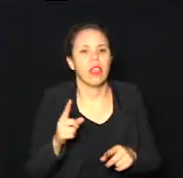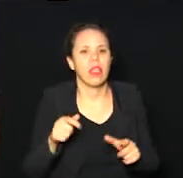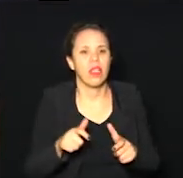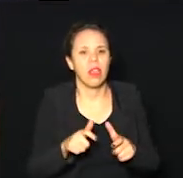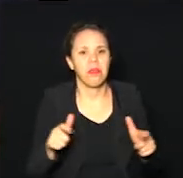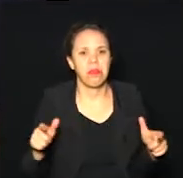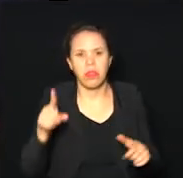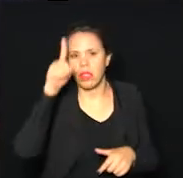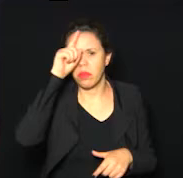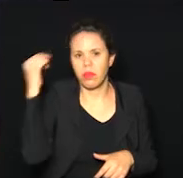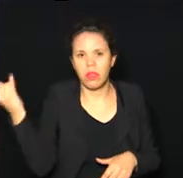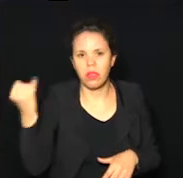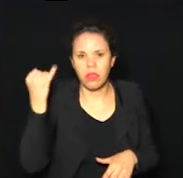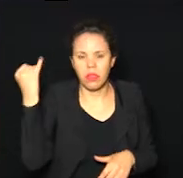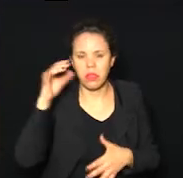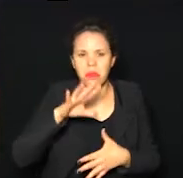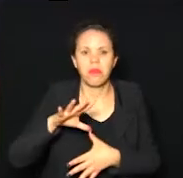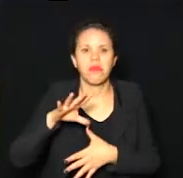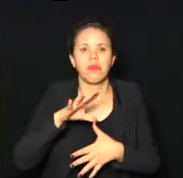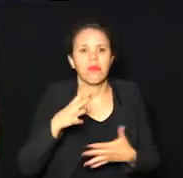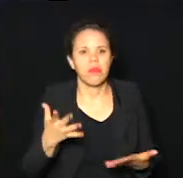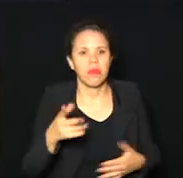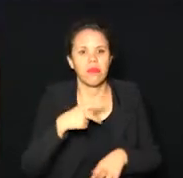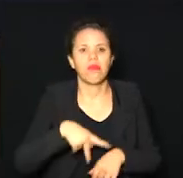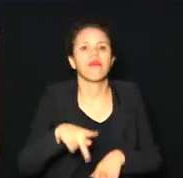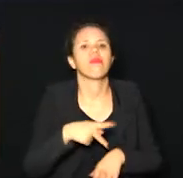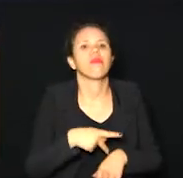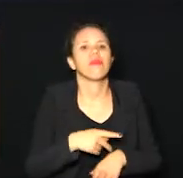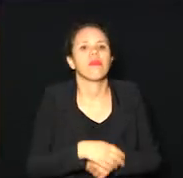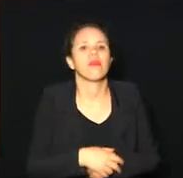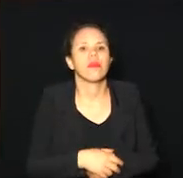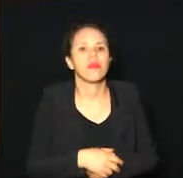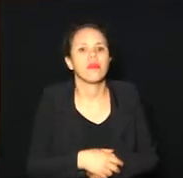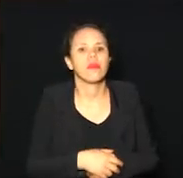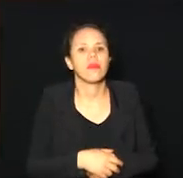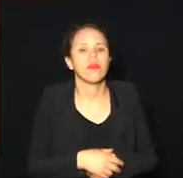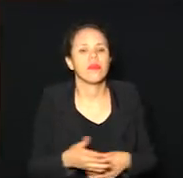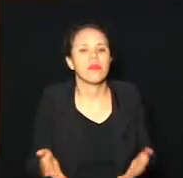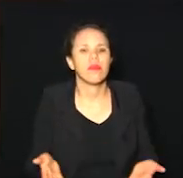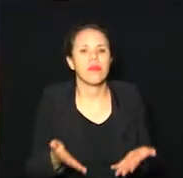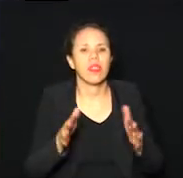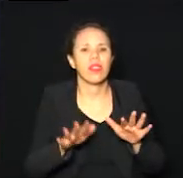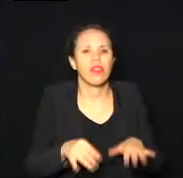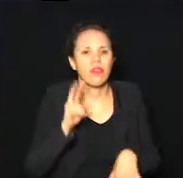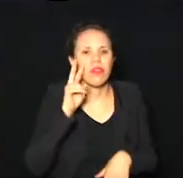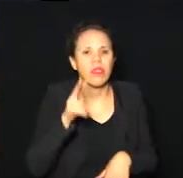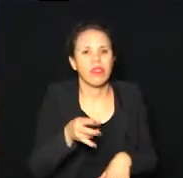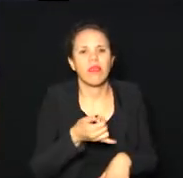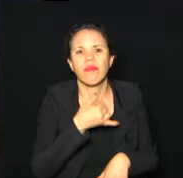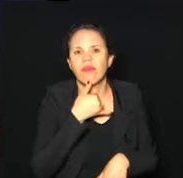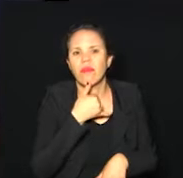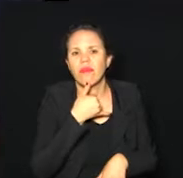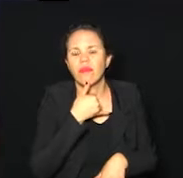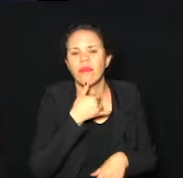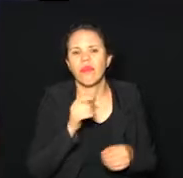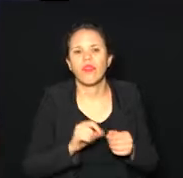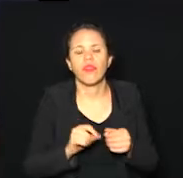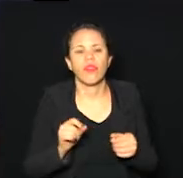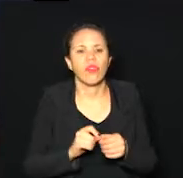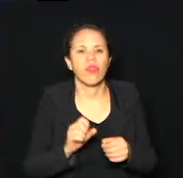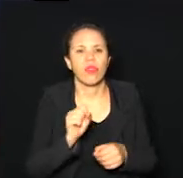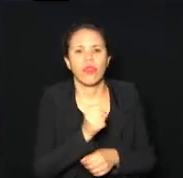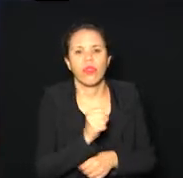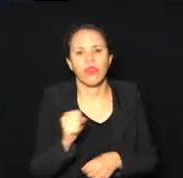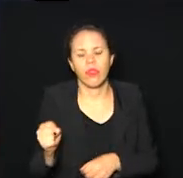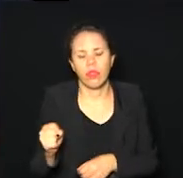mais importantes que tem da América e do país, nos dá um pouco de tristeza, porque o que se fez em 88